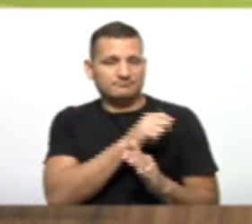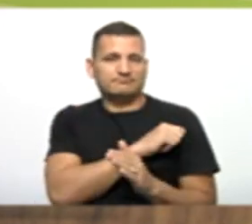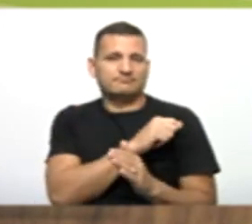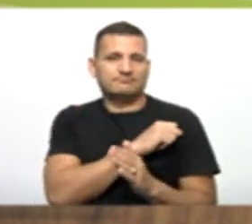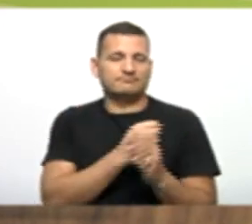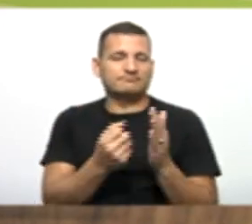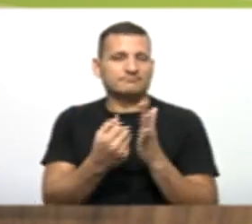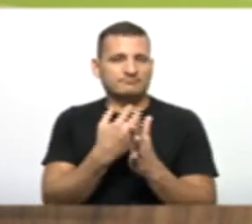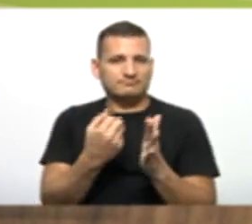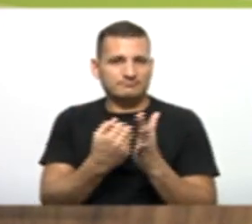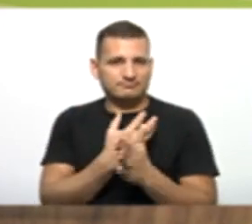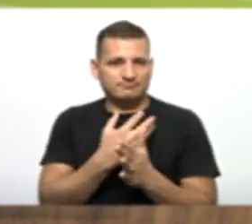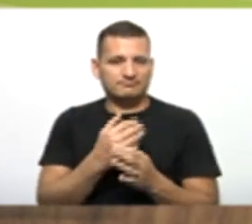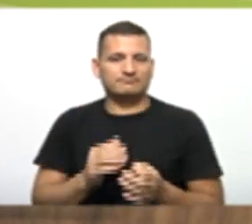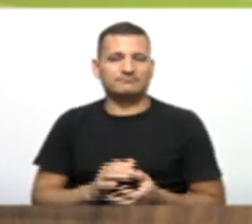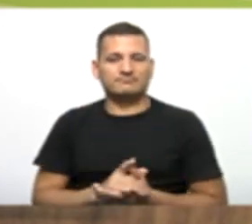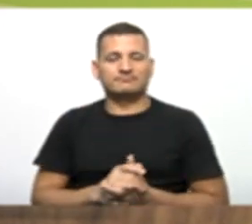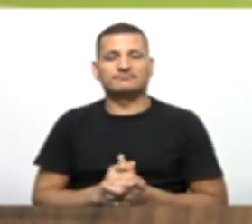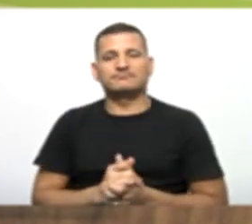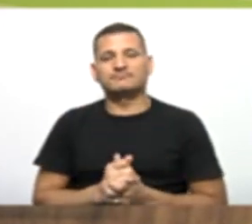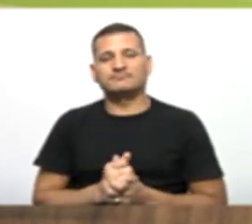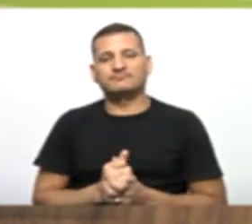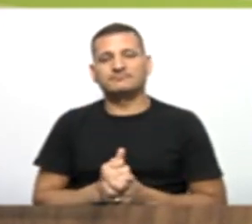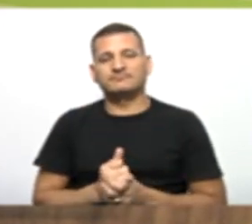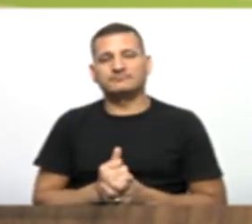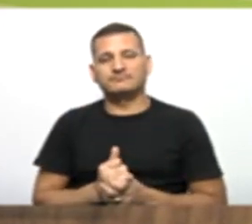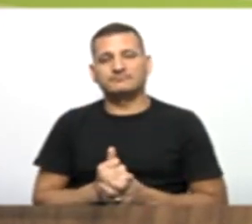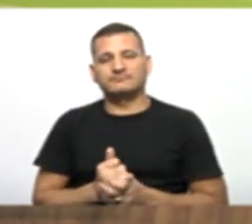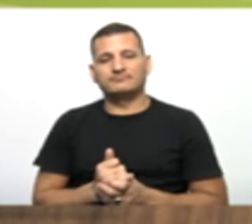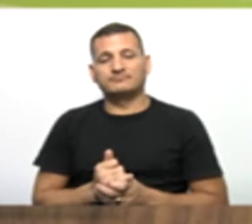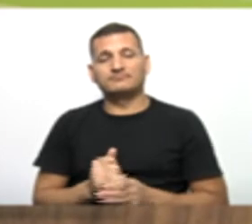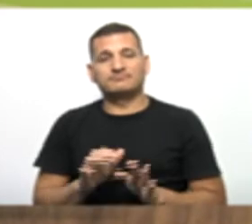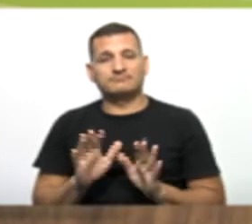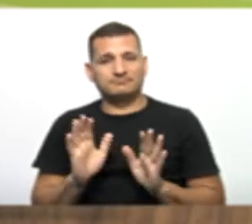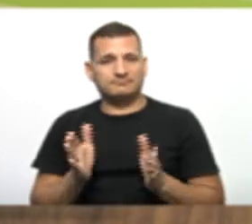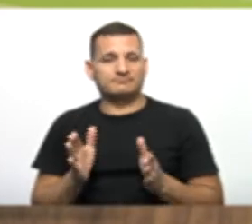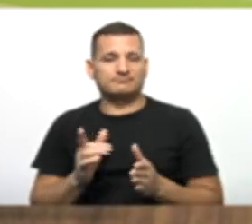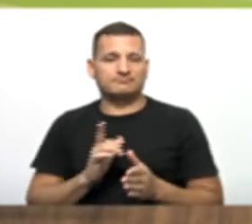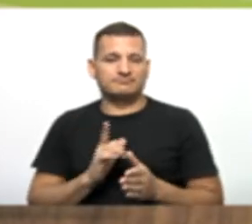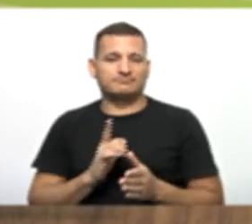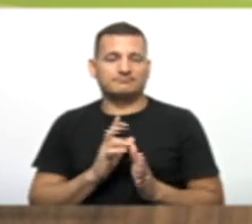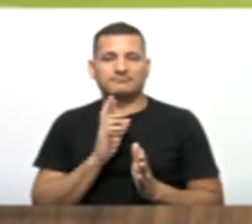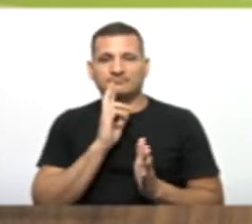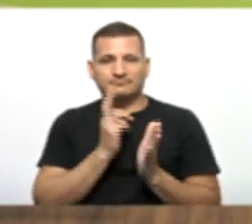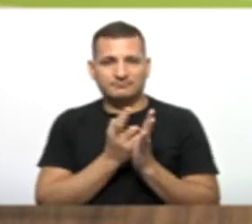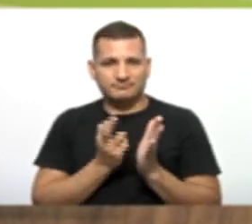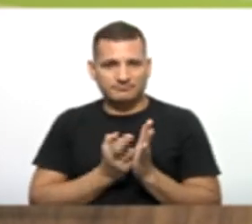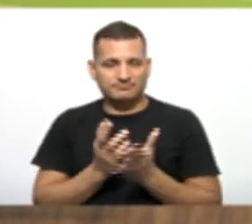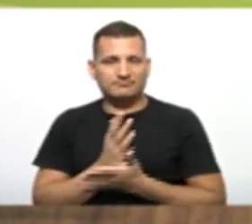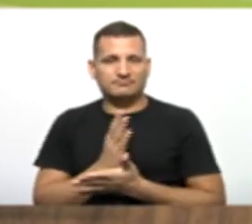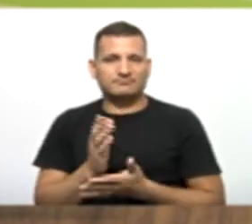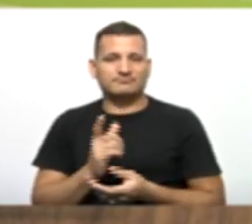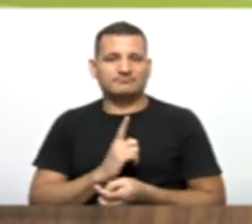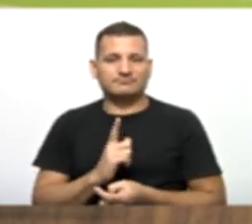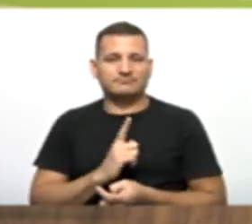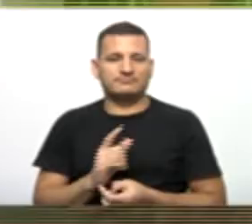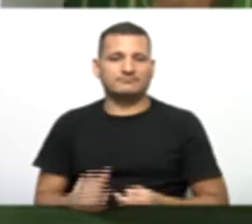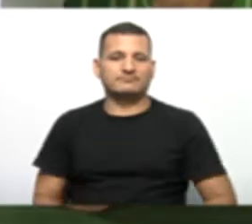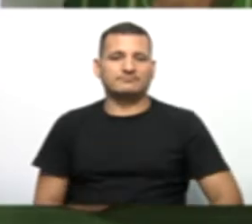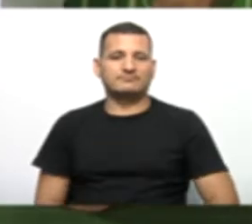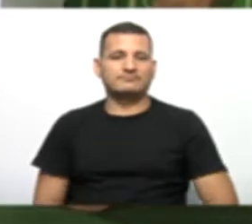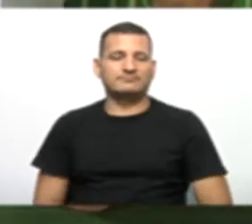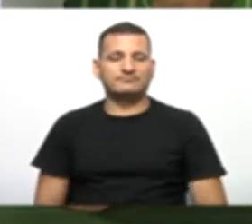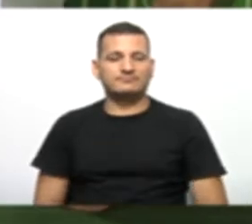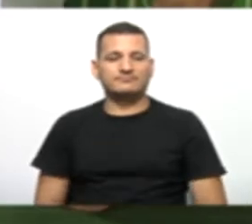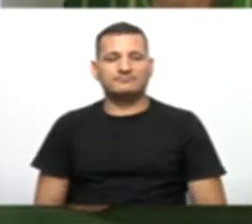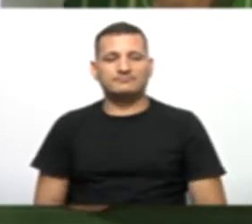nossa certo. restrição tecnológica. Aham. Mas já temos Já, respostas já tem umas de algumas respostas aí, já dá atividades pra aí. gente começar a brincar um